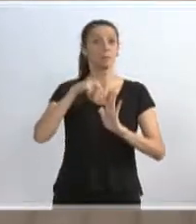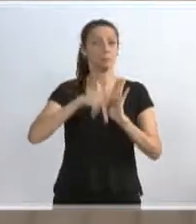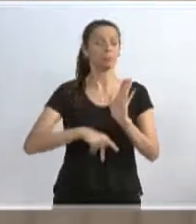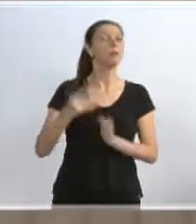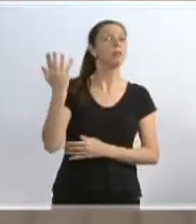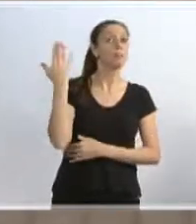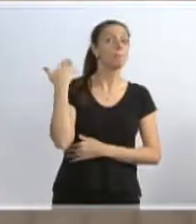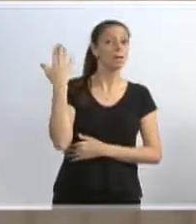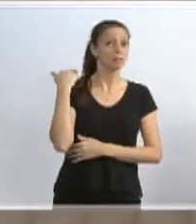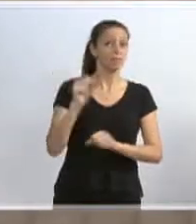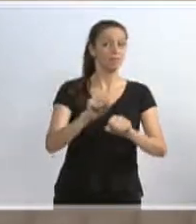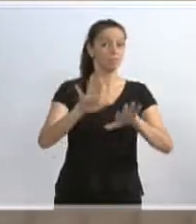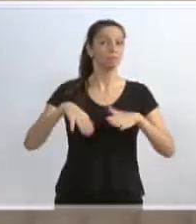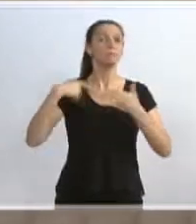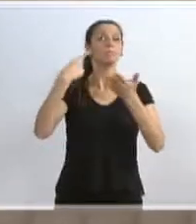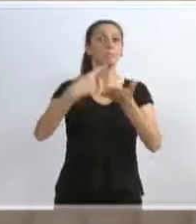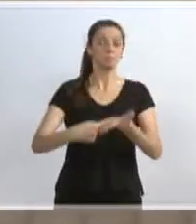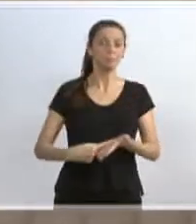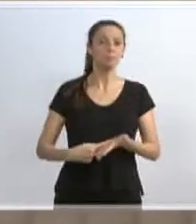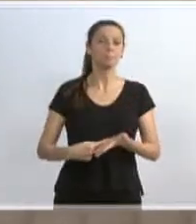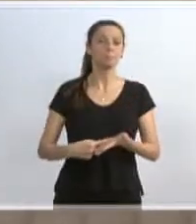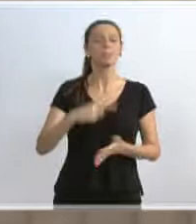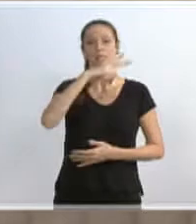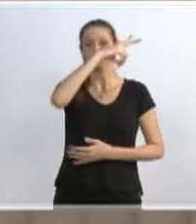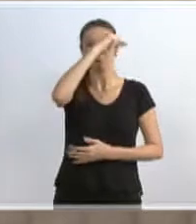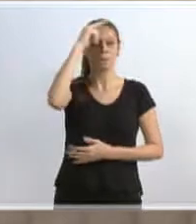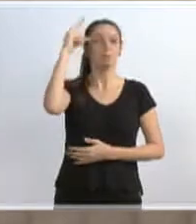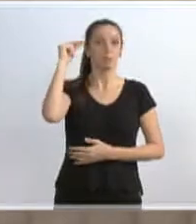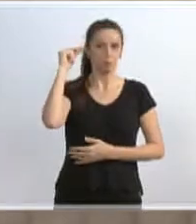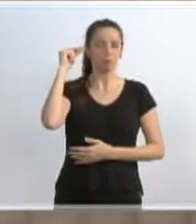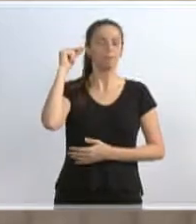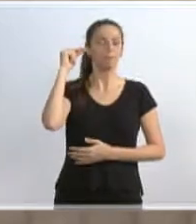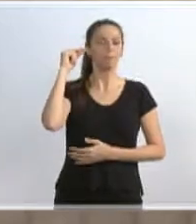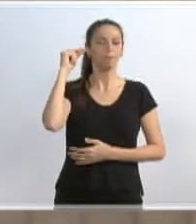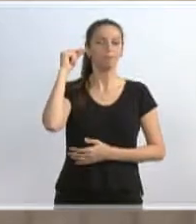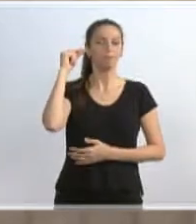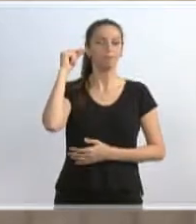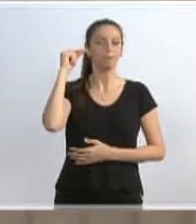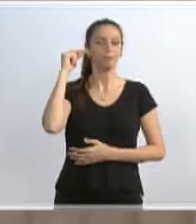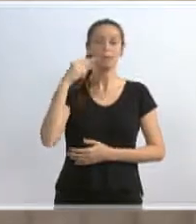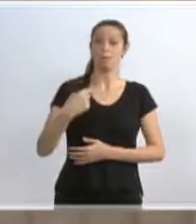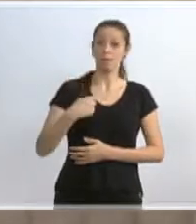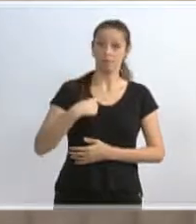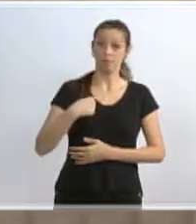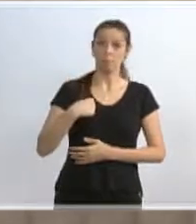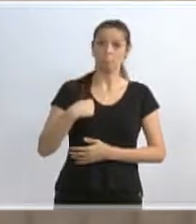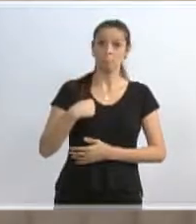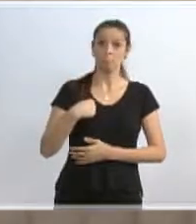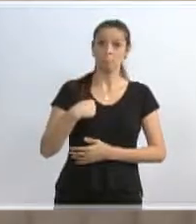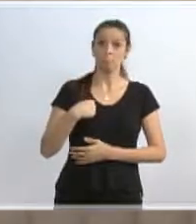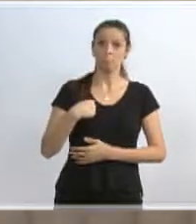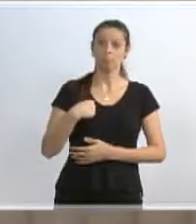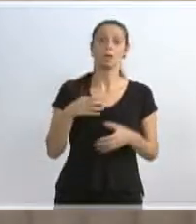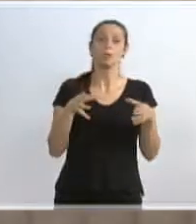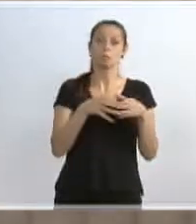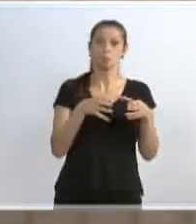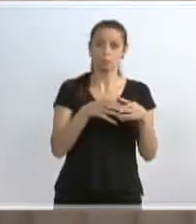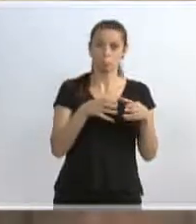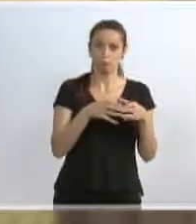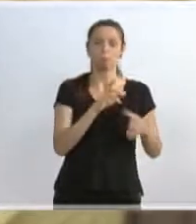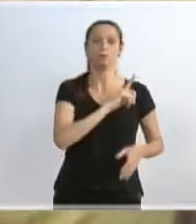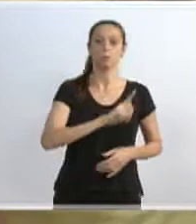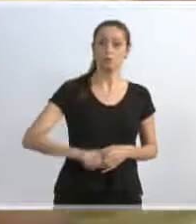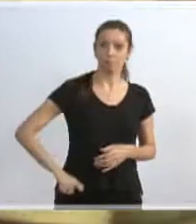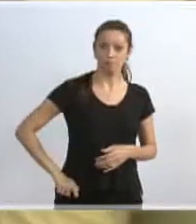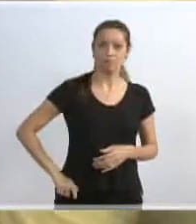sessão na outra casa, na Prefeitura Municipal, na qual, tanto eu, uma bancada do governo, inclusive